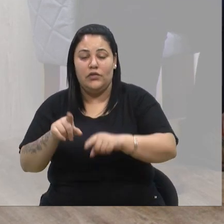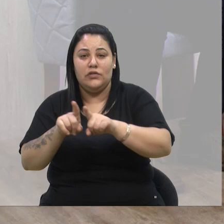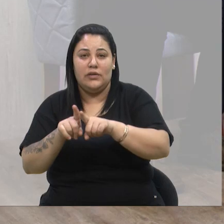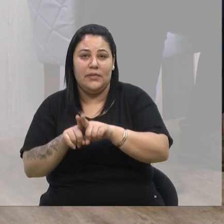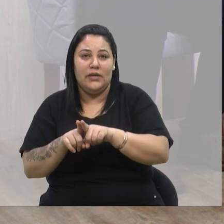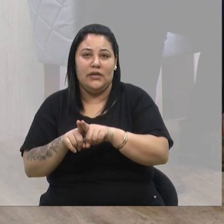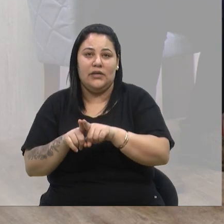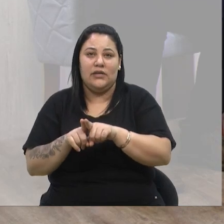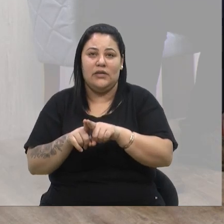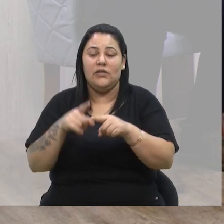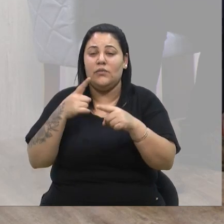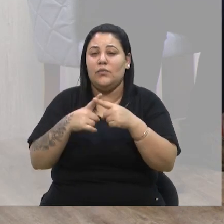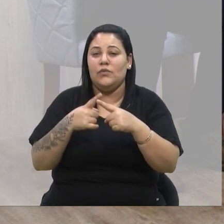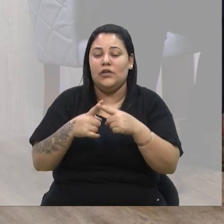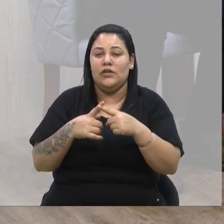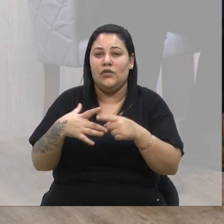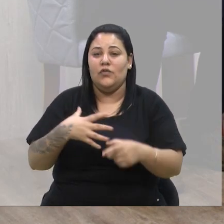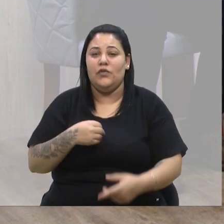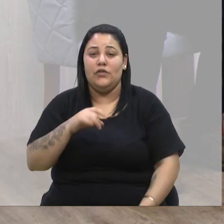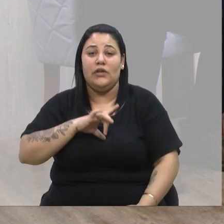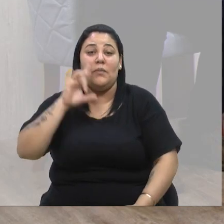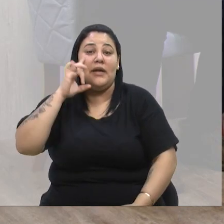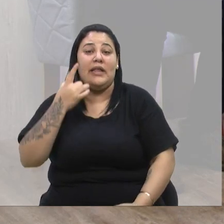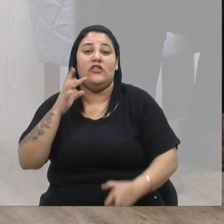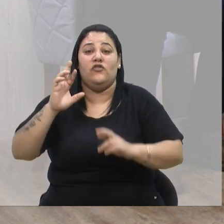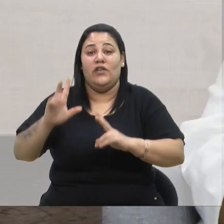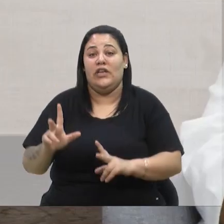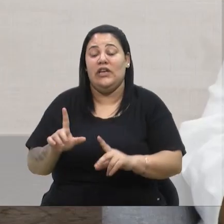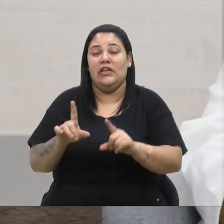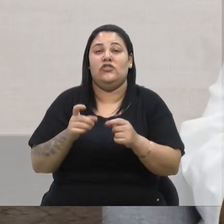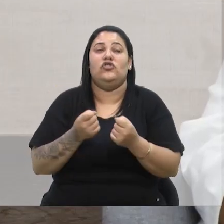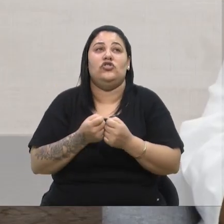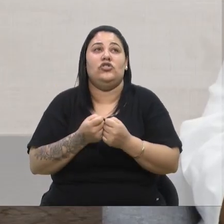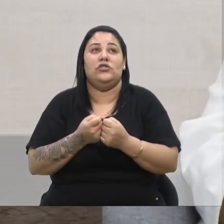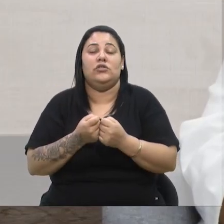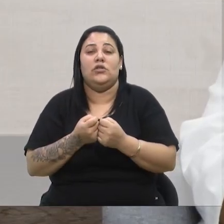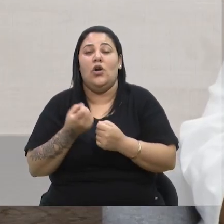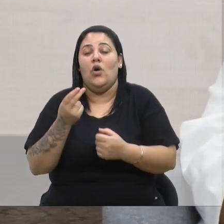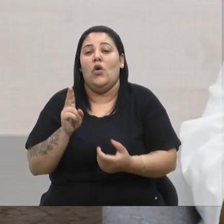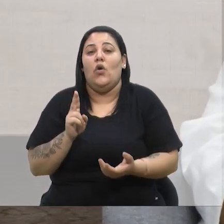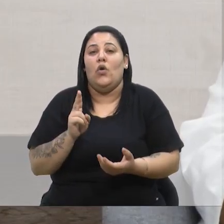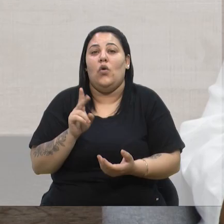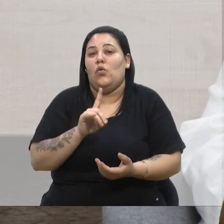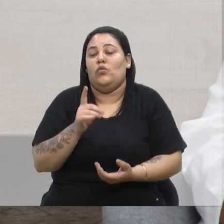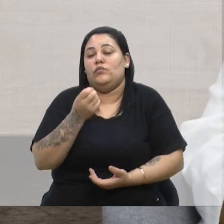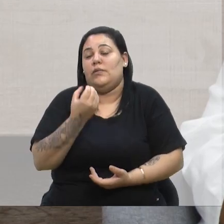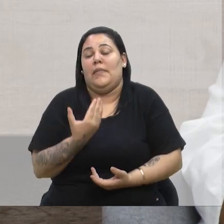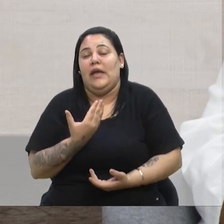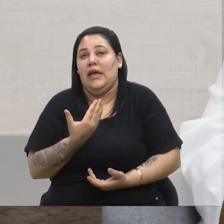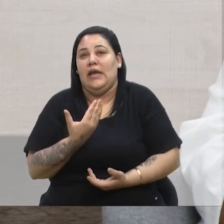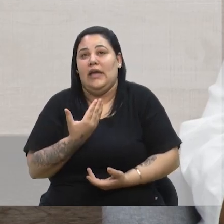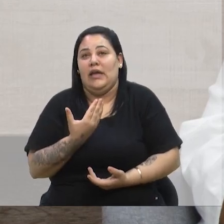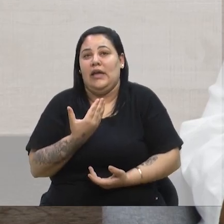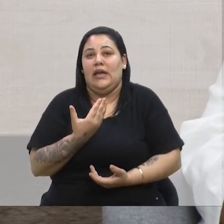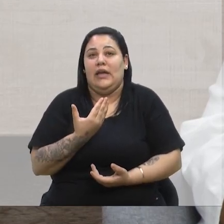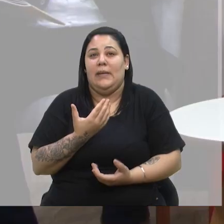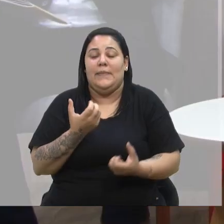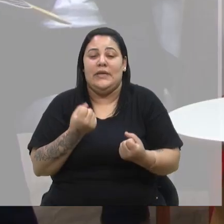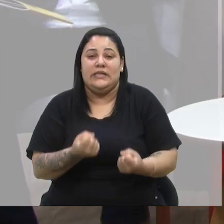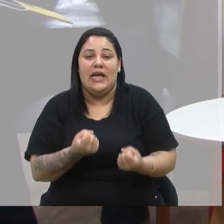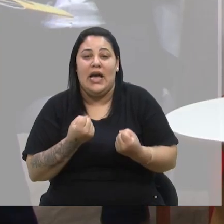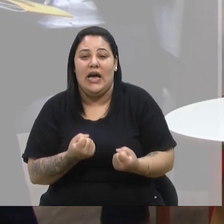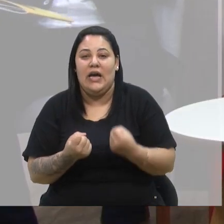pouco o filho lá tem uma ideia diferente ou não está, entre aspas, tão poluído,